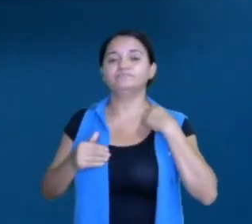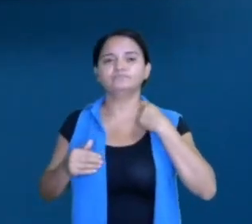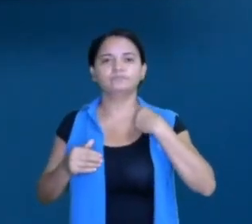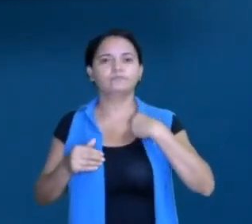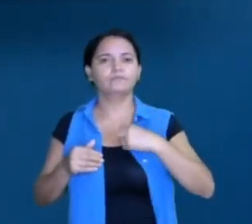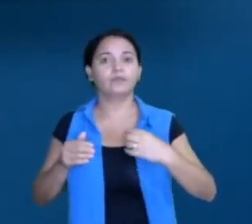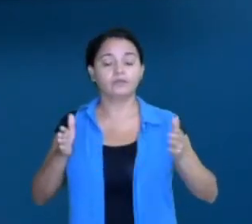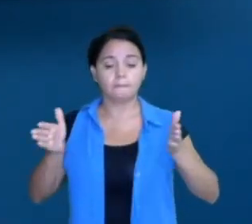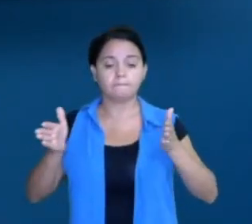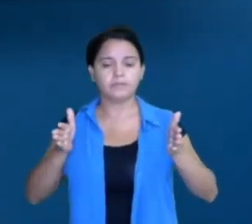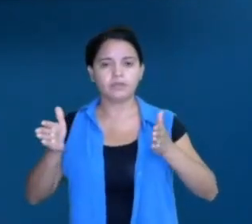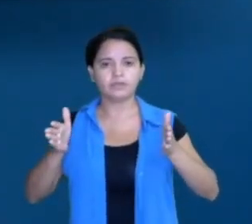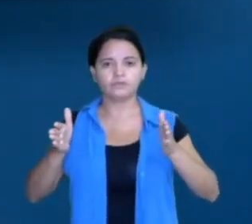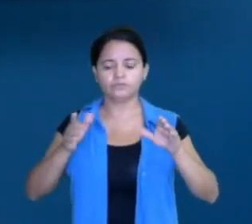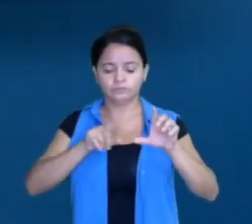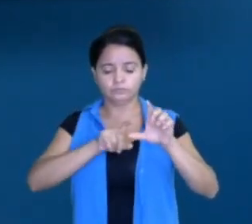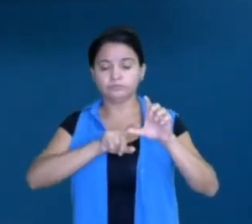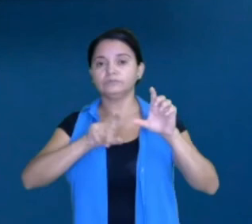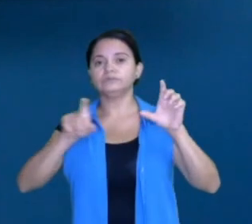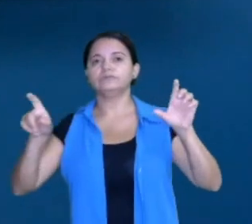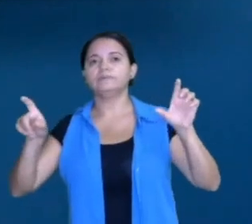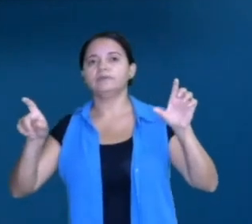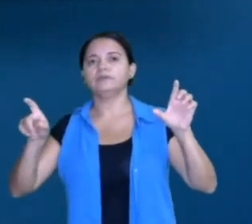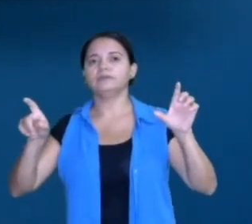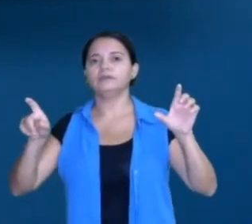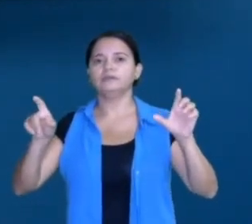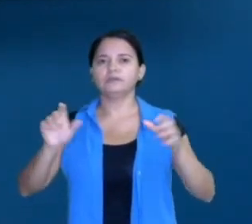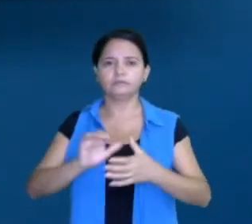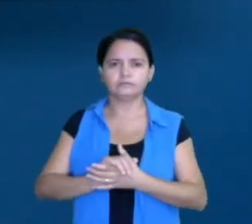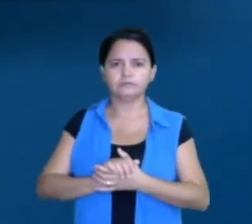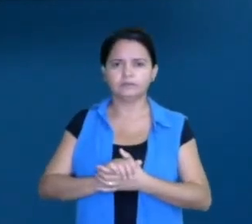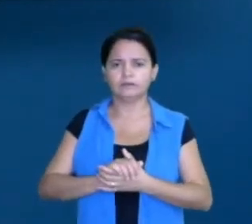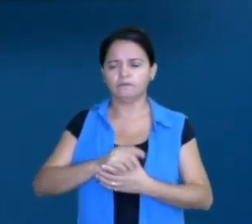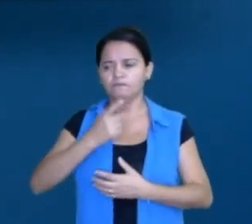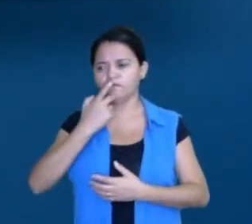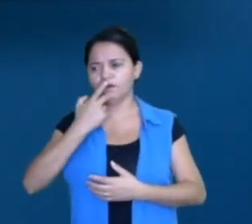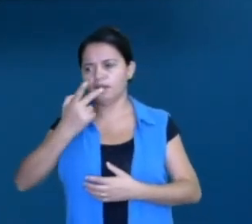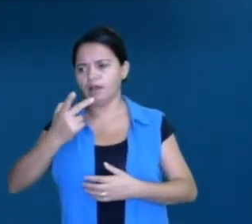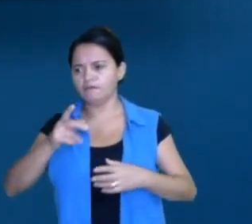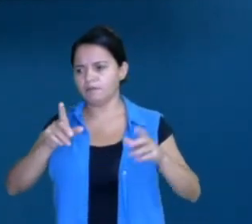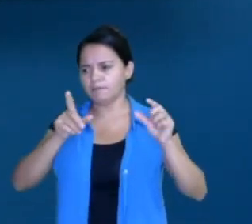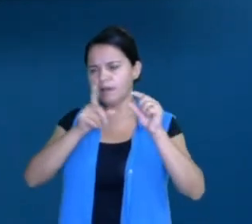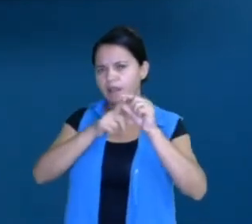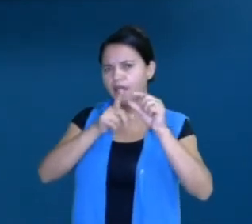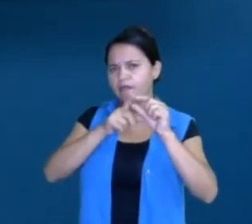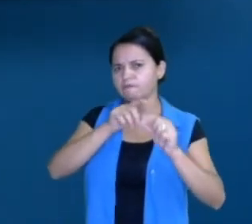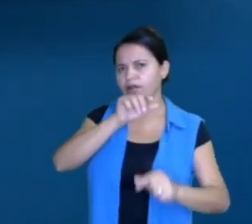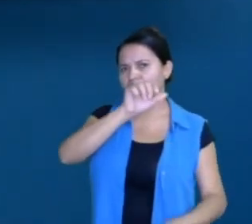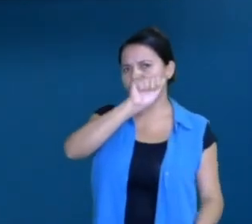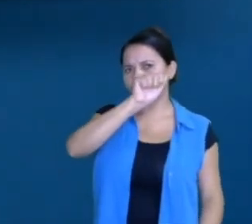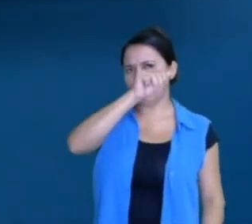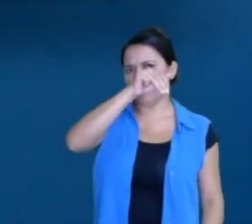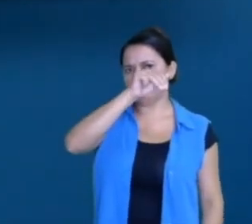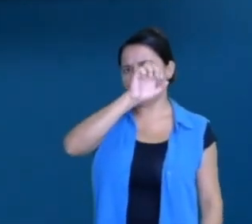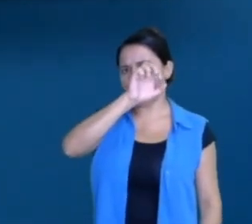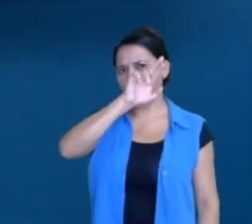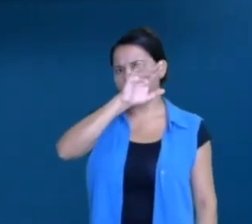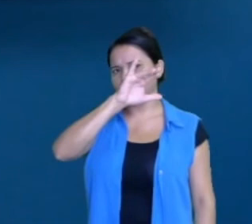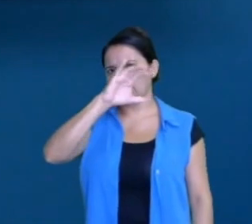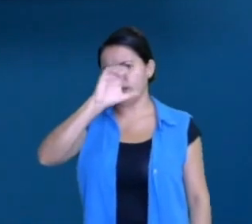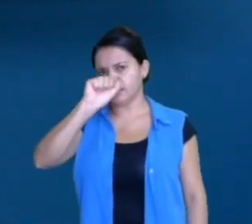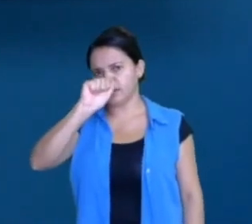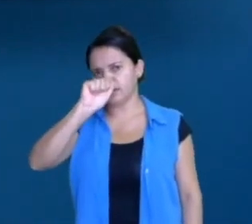independência, houve uma expressão chamada América para os americanos, né? Ou então o Big Stick, o